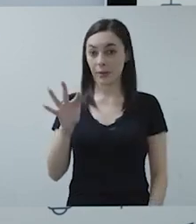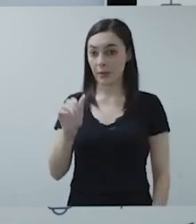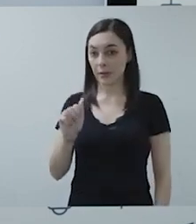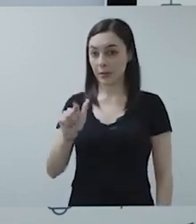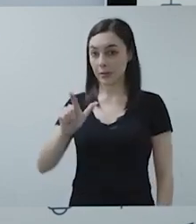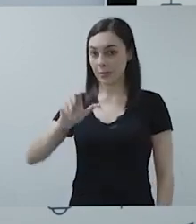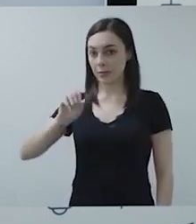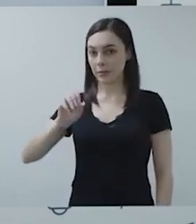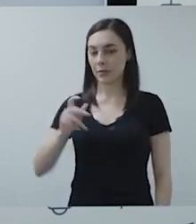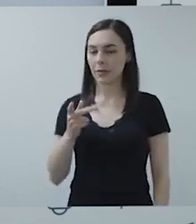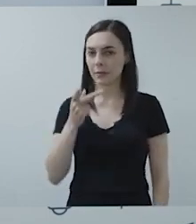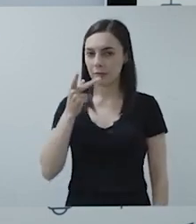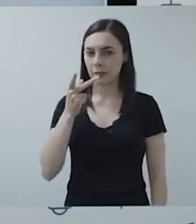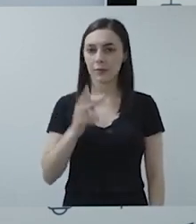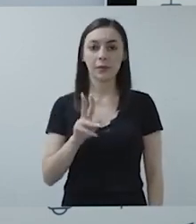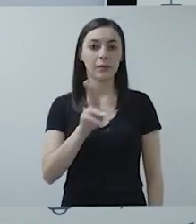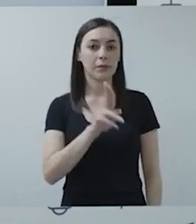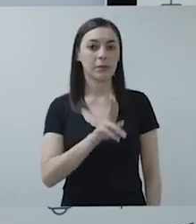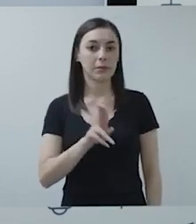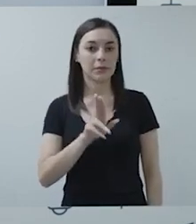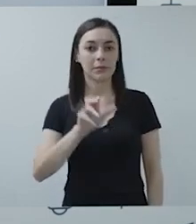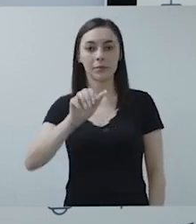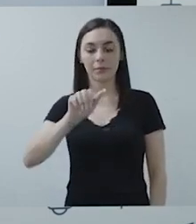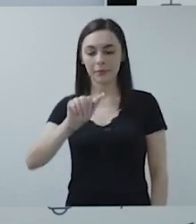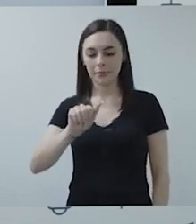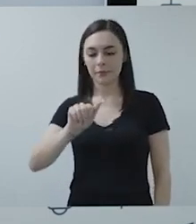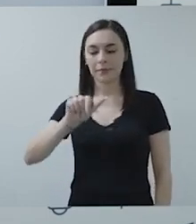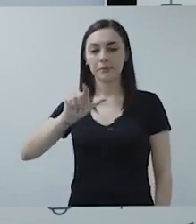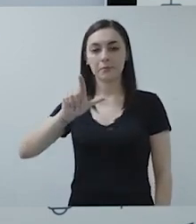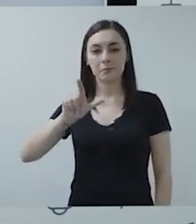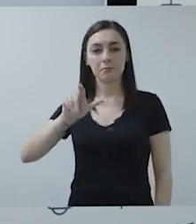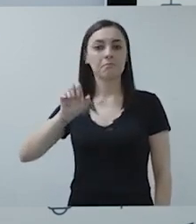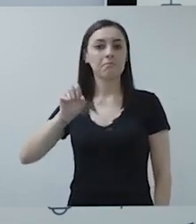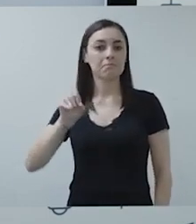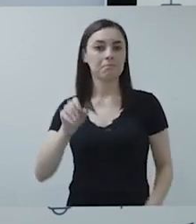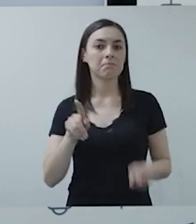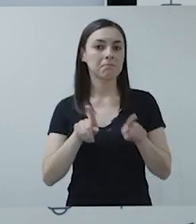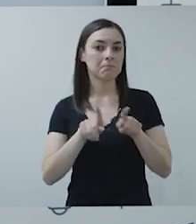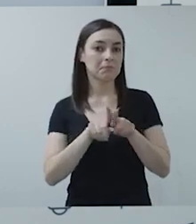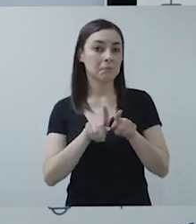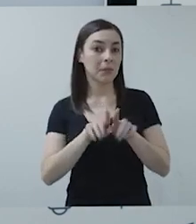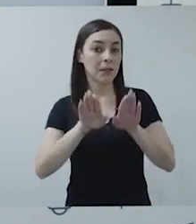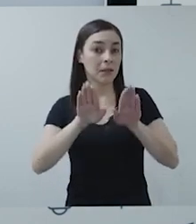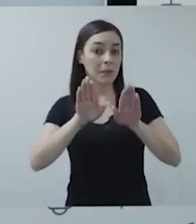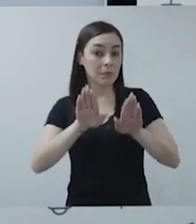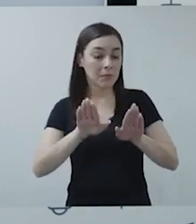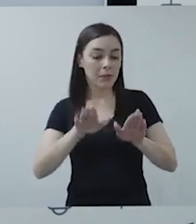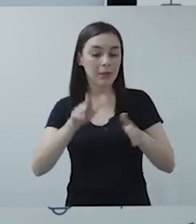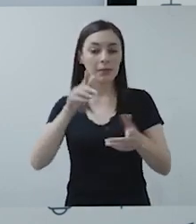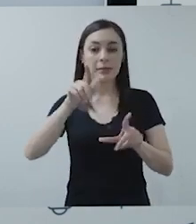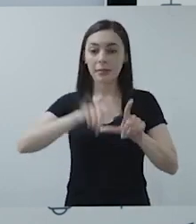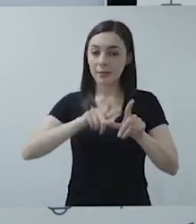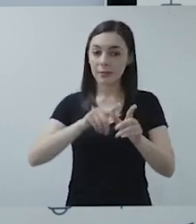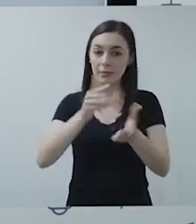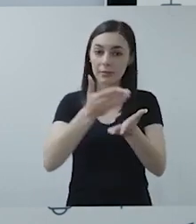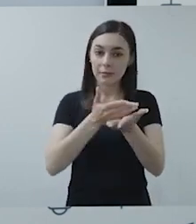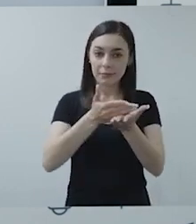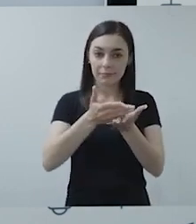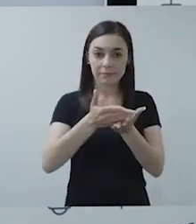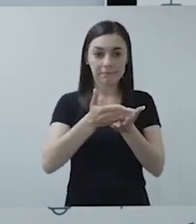nós também usamos a letra A, a letra L e a letra O. Só que a letra